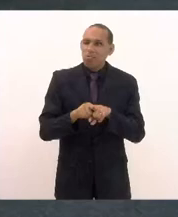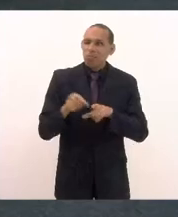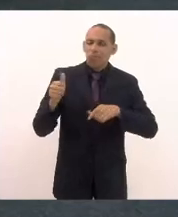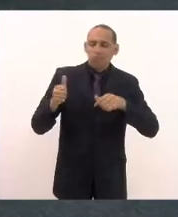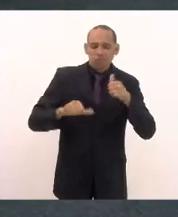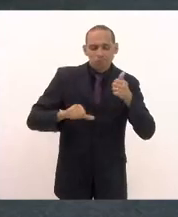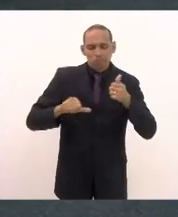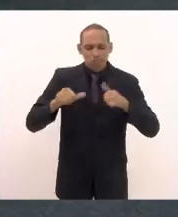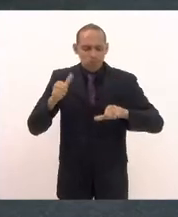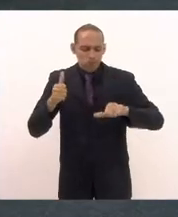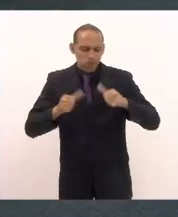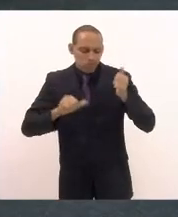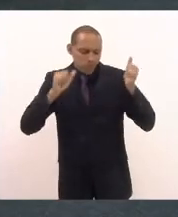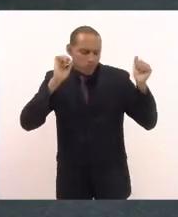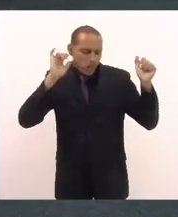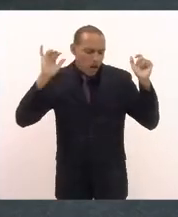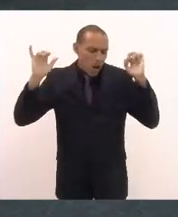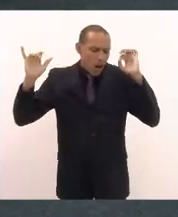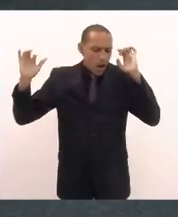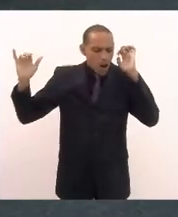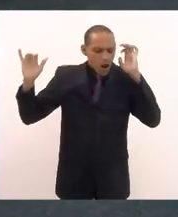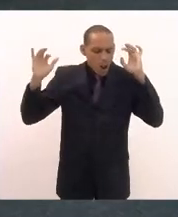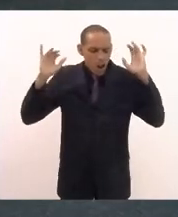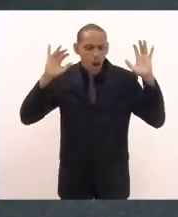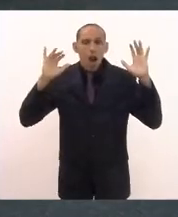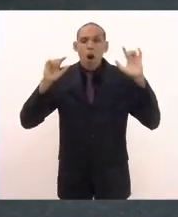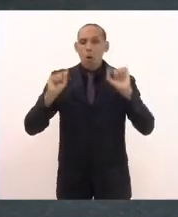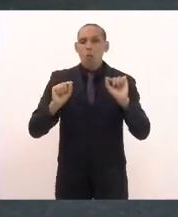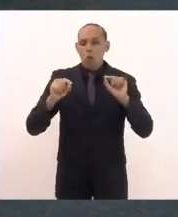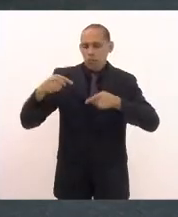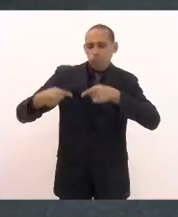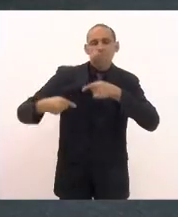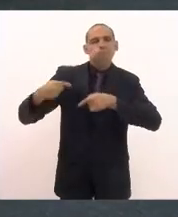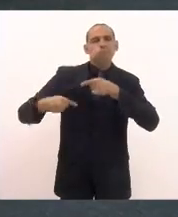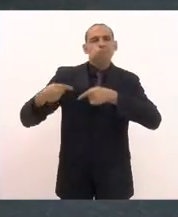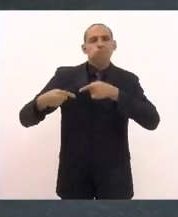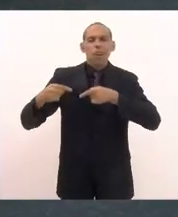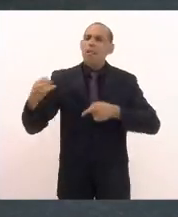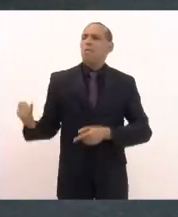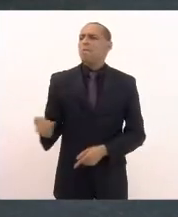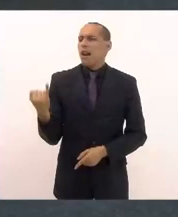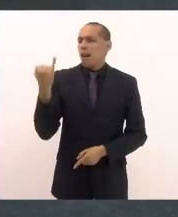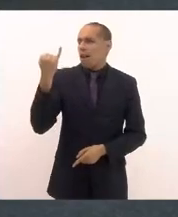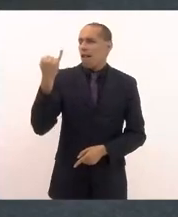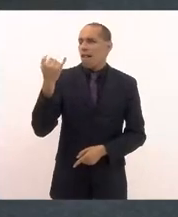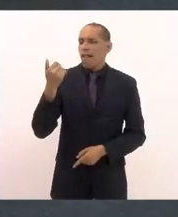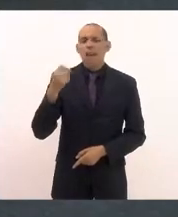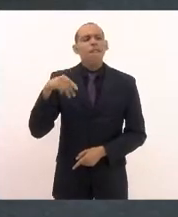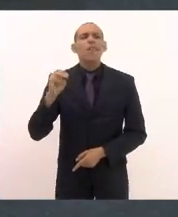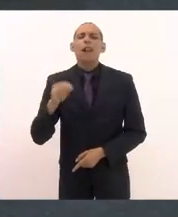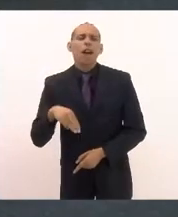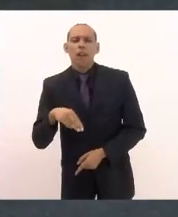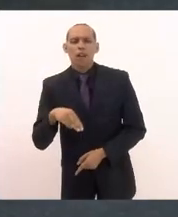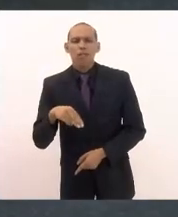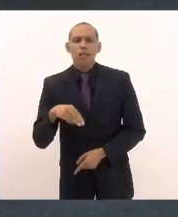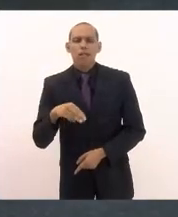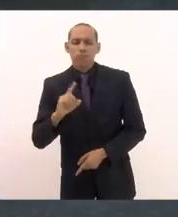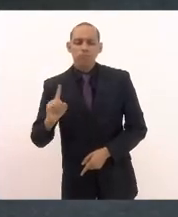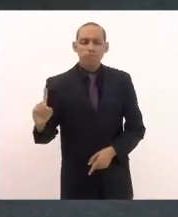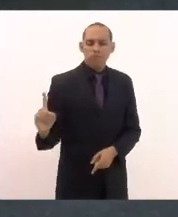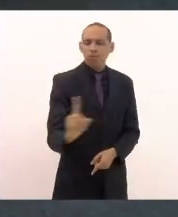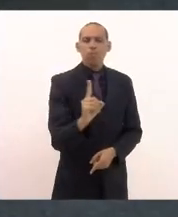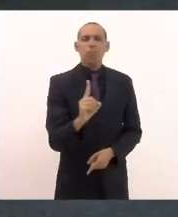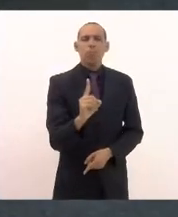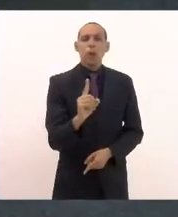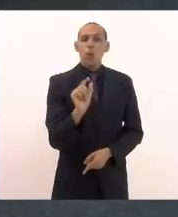reavaliamos e trazemos um debate tão fundamental com relação a quem está colocado na linha de frente